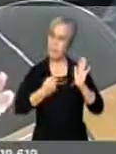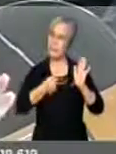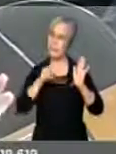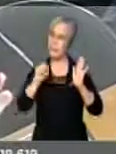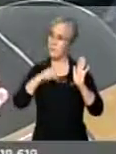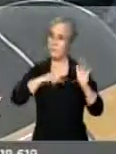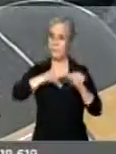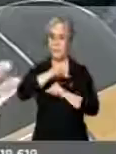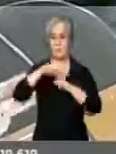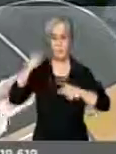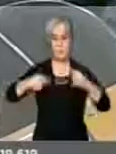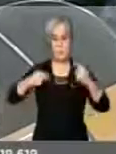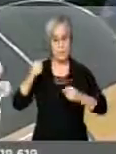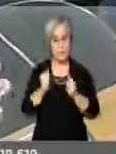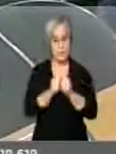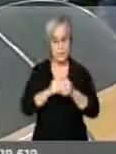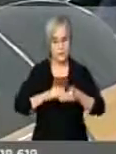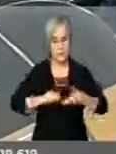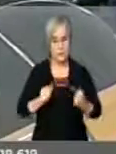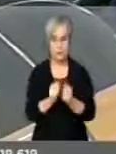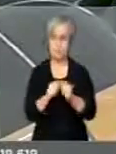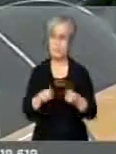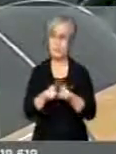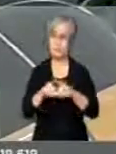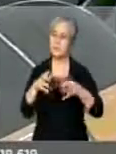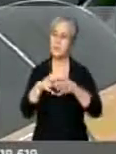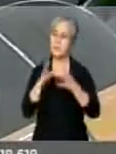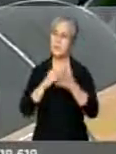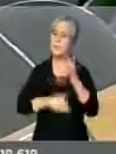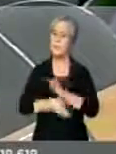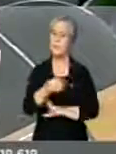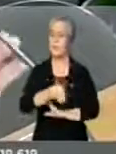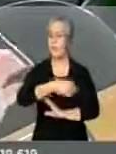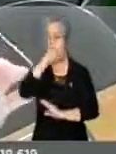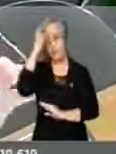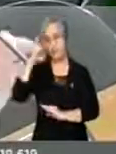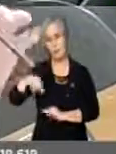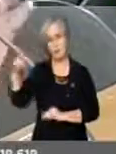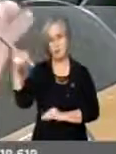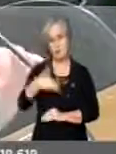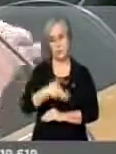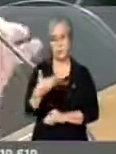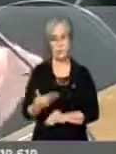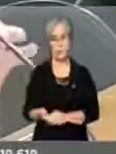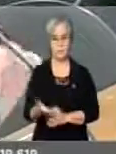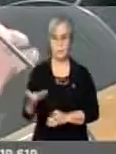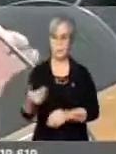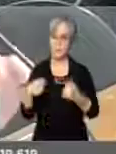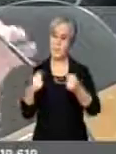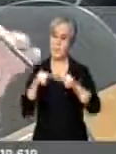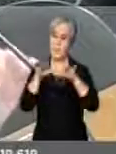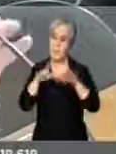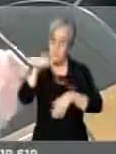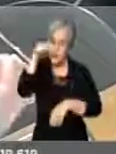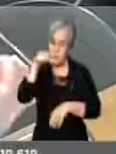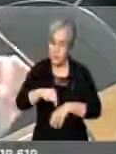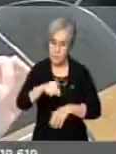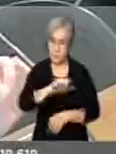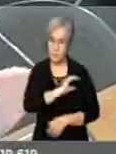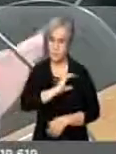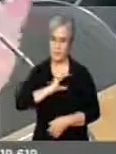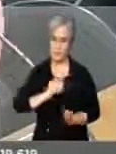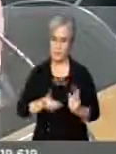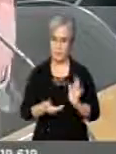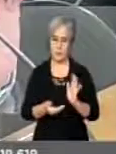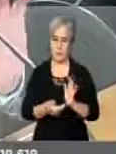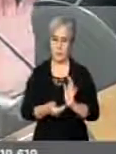aprofundando o debate sobre isso com juristas e todas as pessoas que têm participado dessa comissão. Portanto, isso deve ficar no âmbito desta comissão,